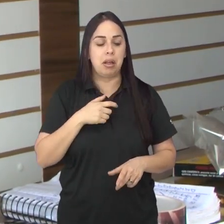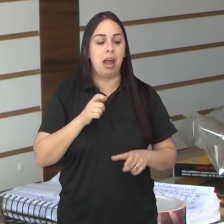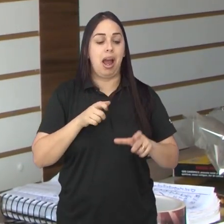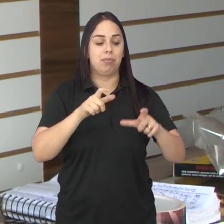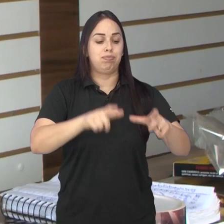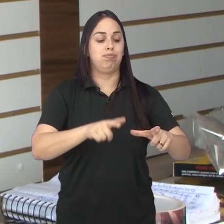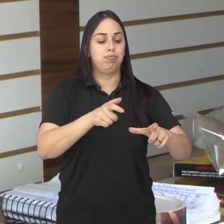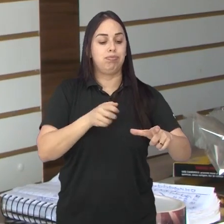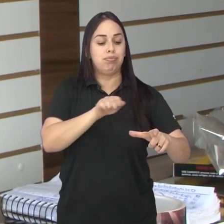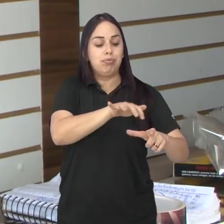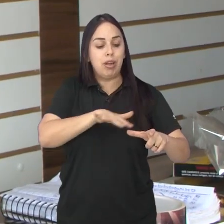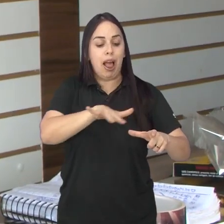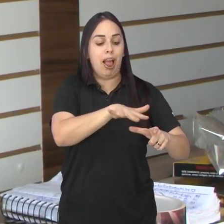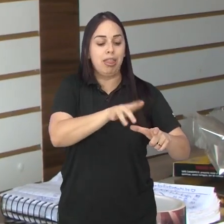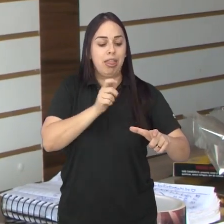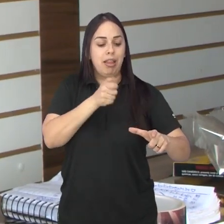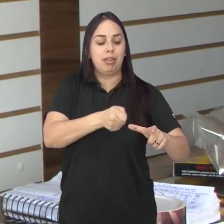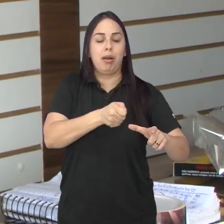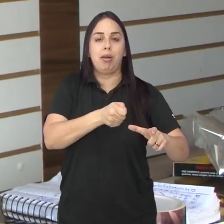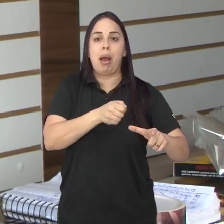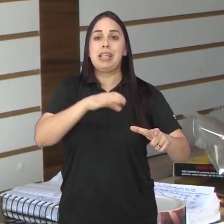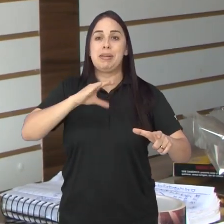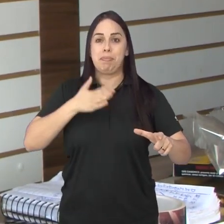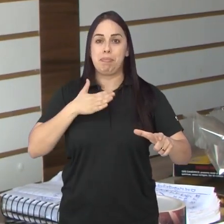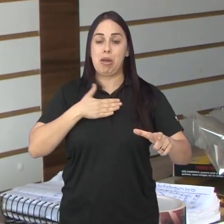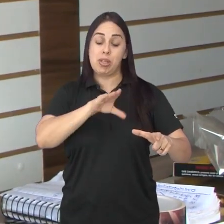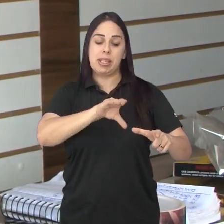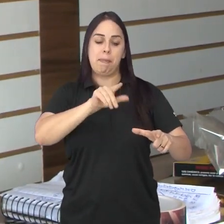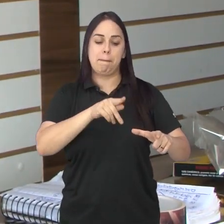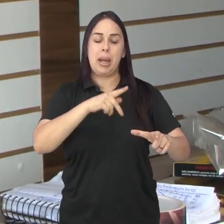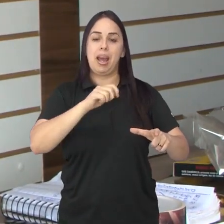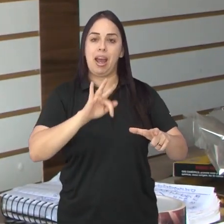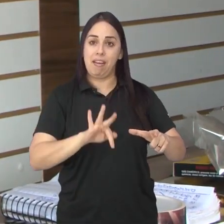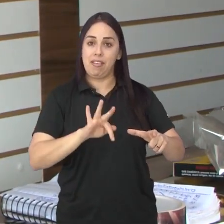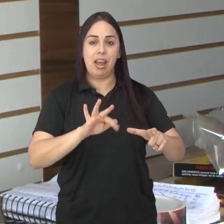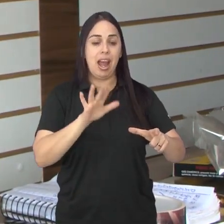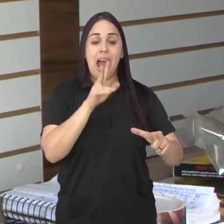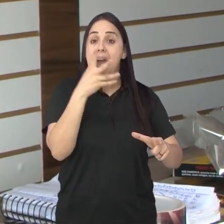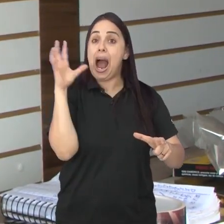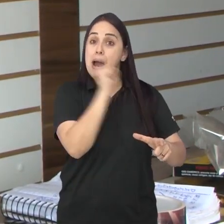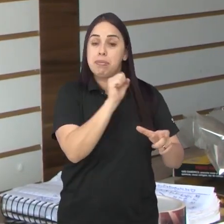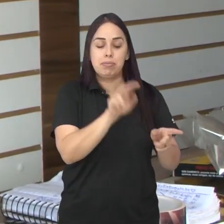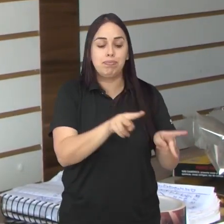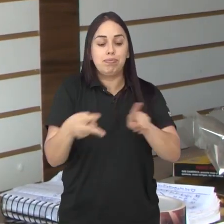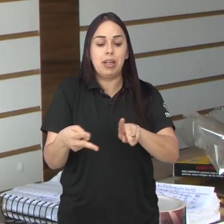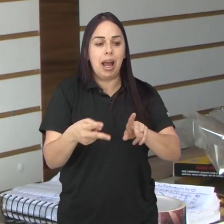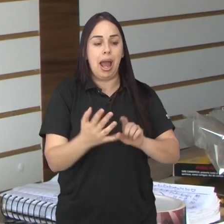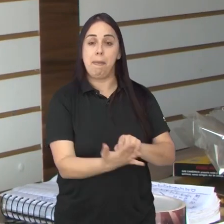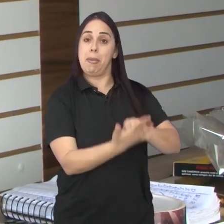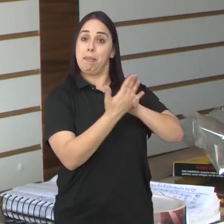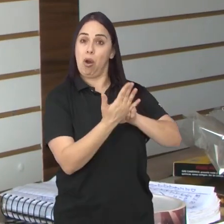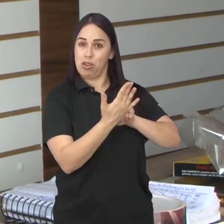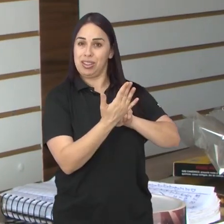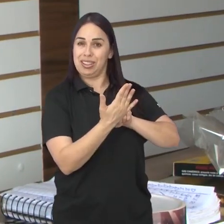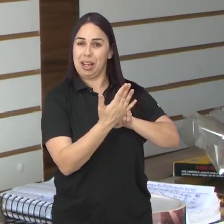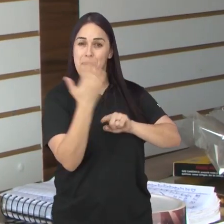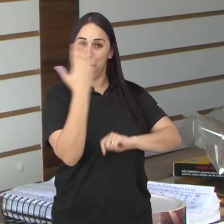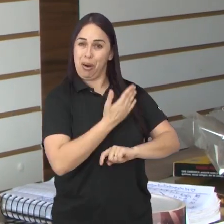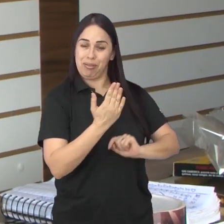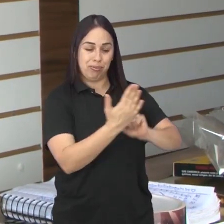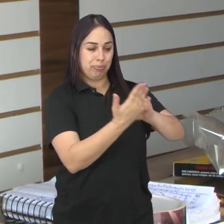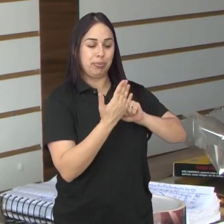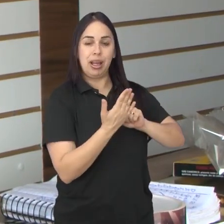Minha chave é o CPF. Aí ele vai lá, na internet, pronto. Aí ele mostra que foi